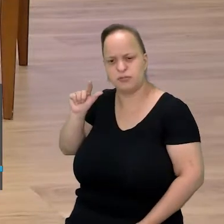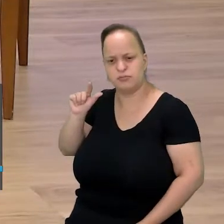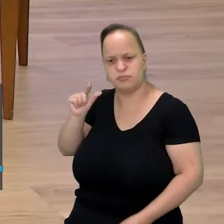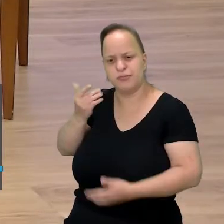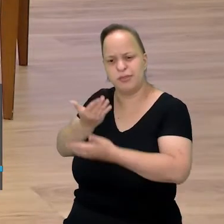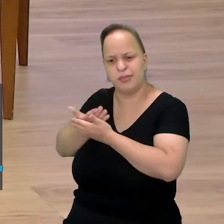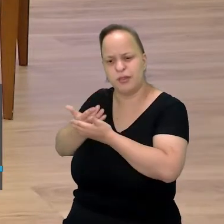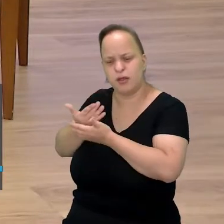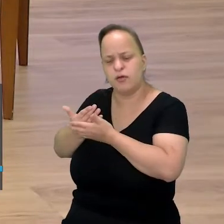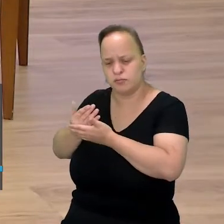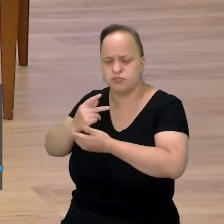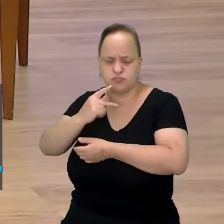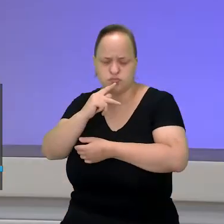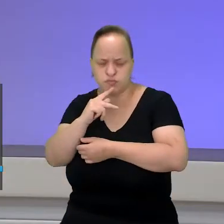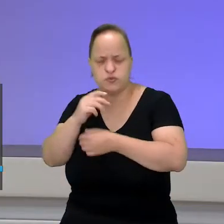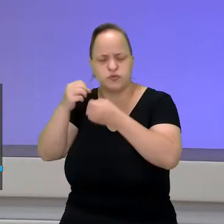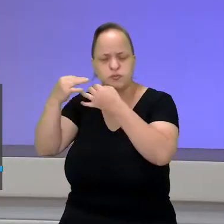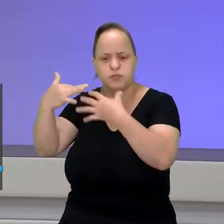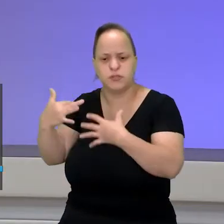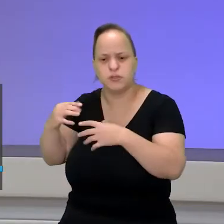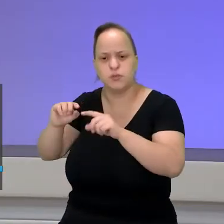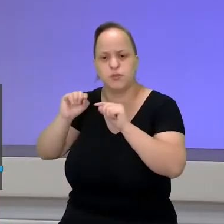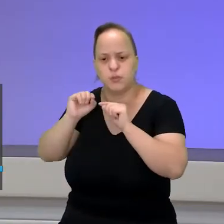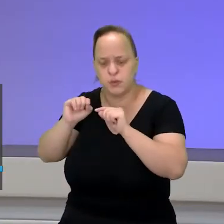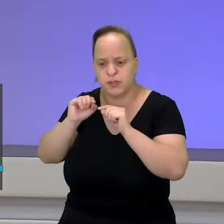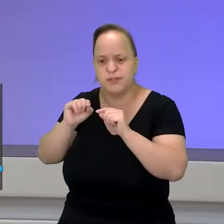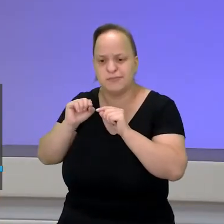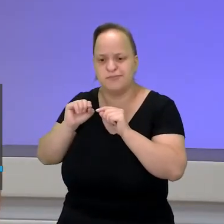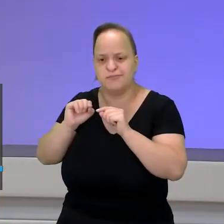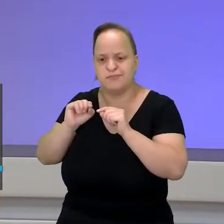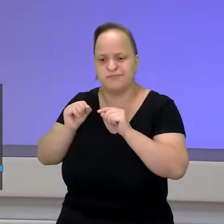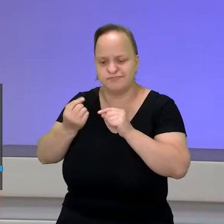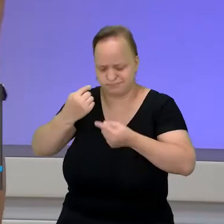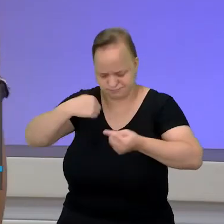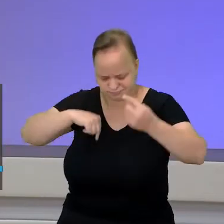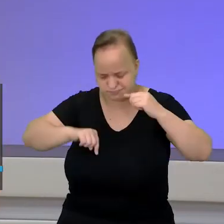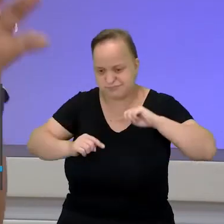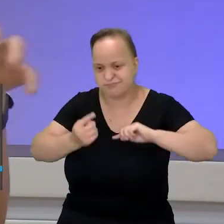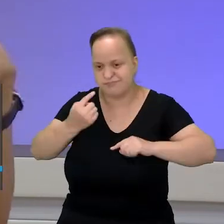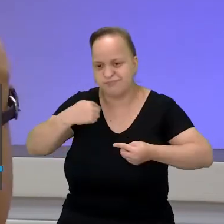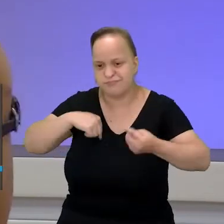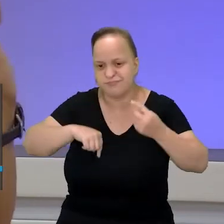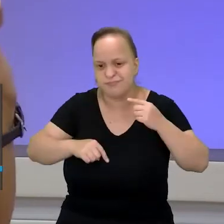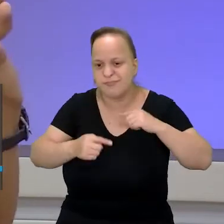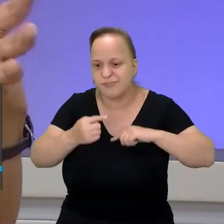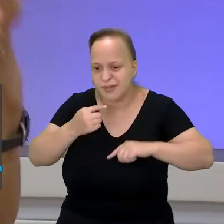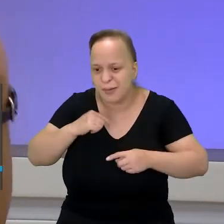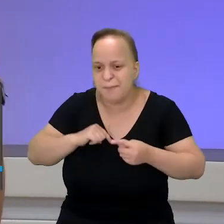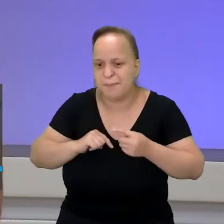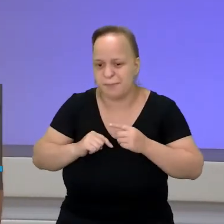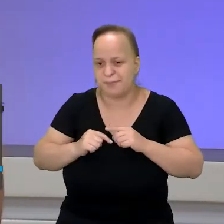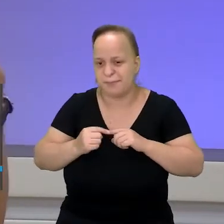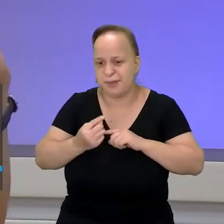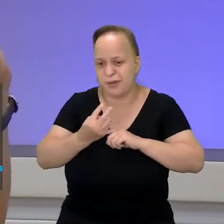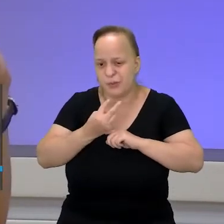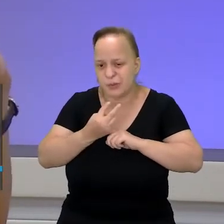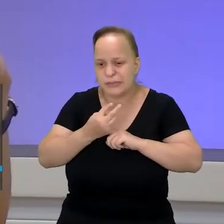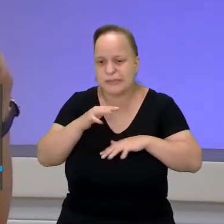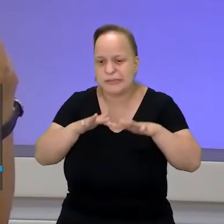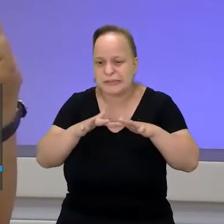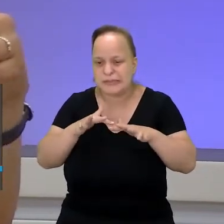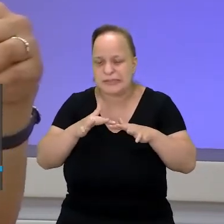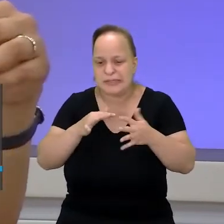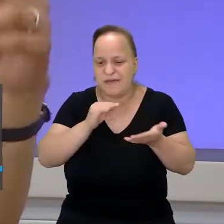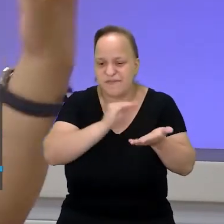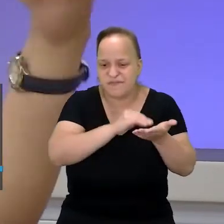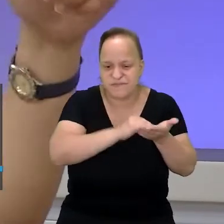na sua aula, que o déficit de nutrientes, muitas vezes, do solo está acabando. Então, você pode ter um solo, mas um solo pouco